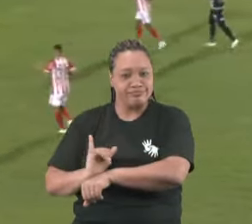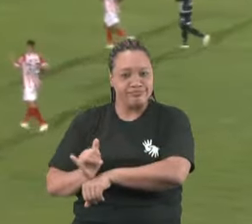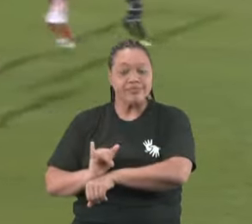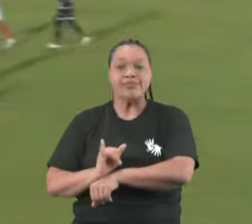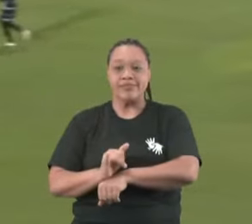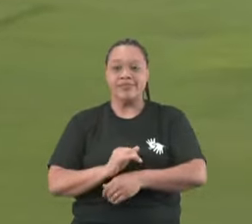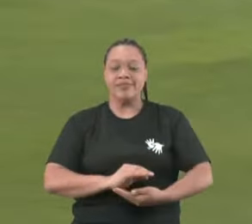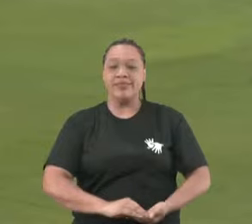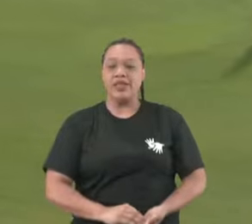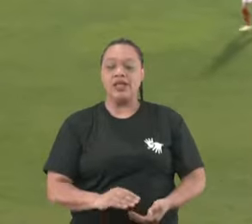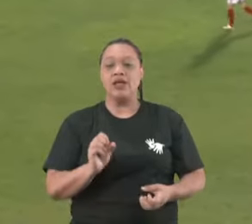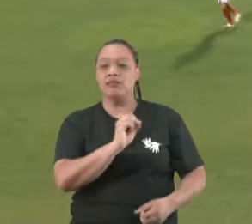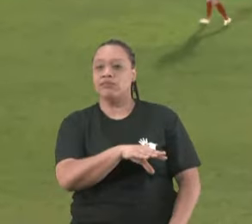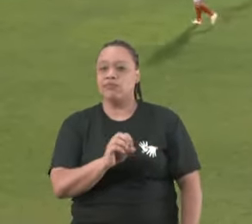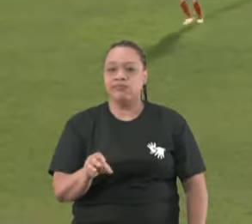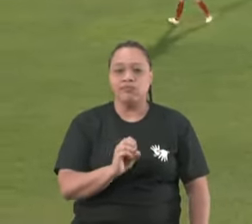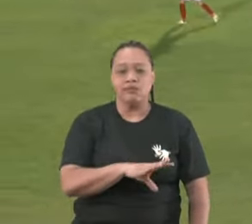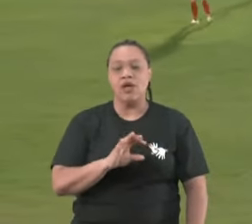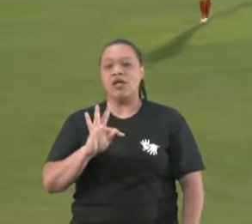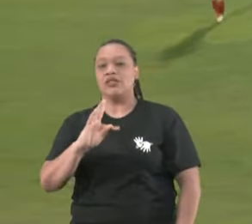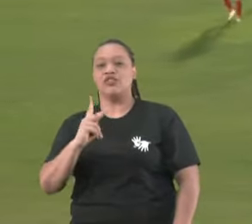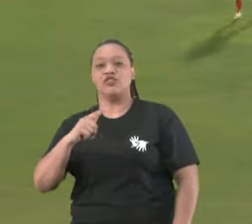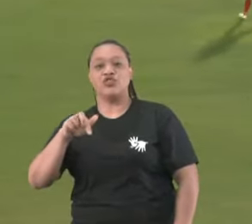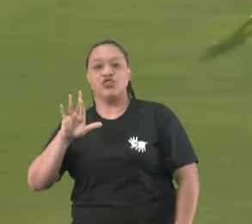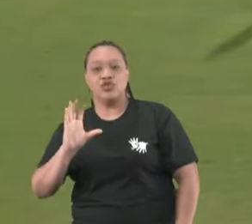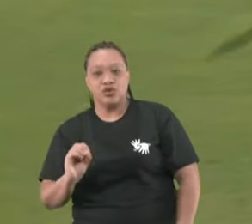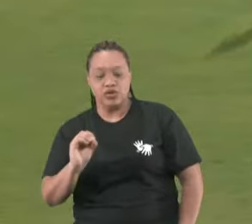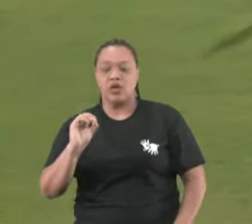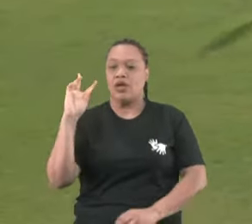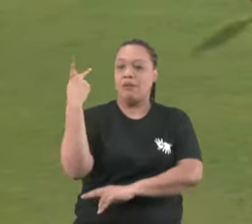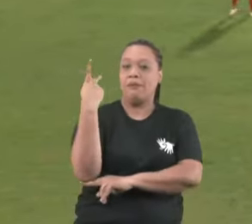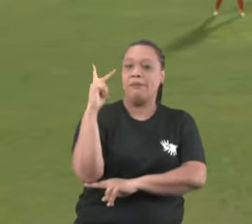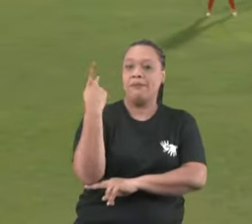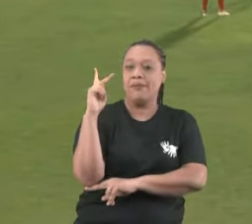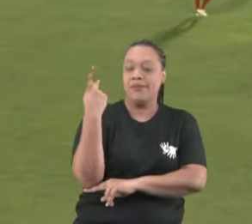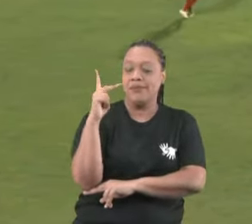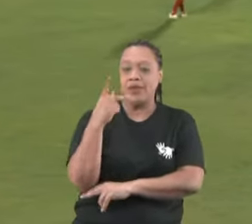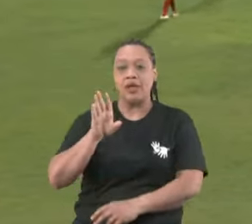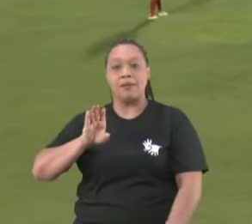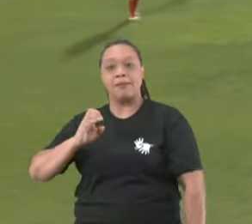Cadê? Tiago, Francisco, seu Beto na Paripoeira.